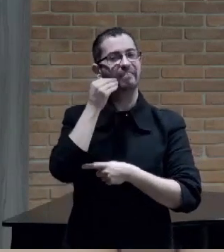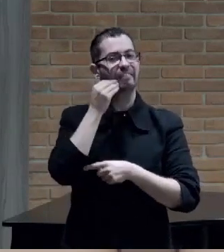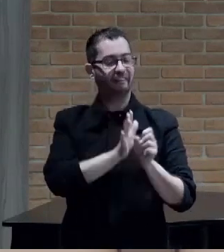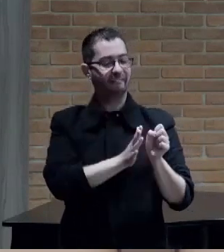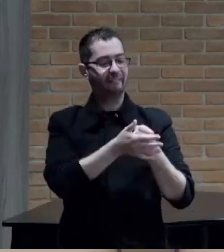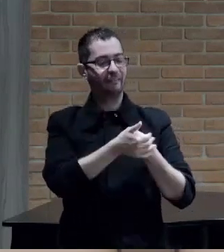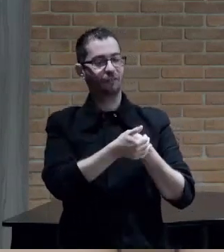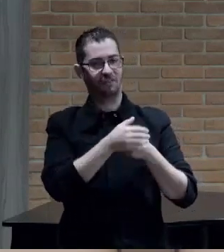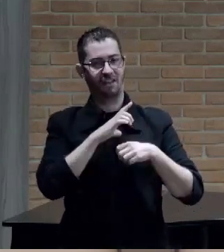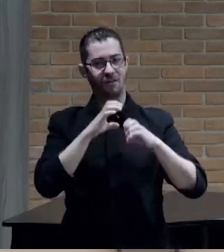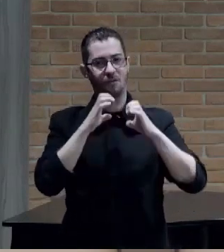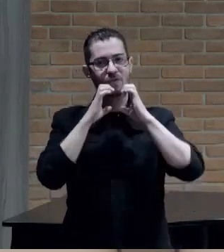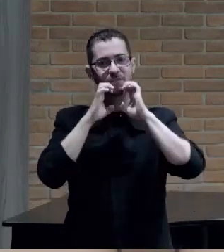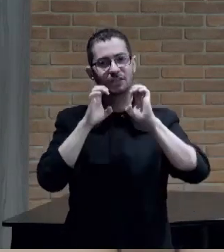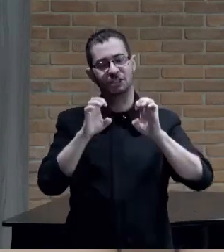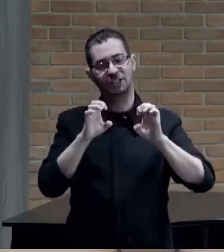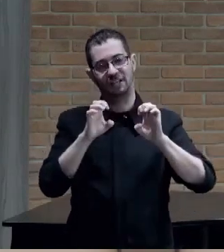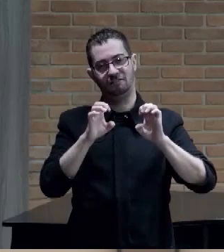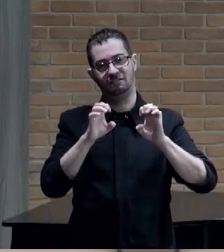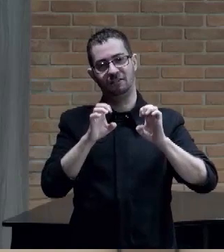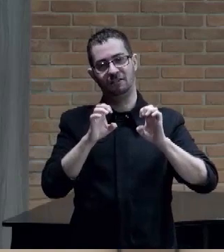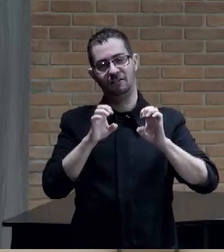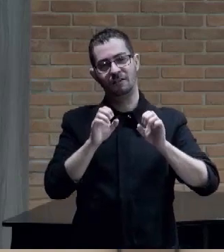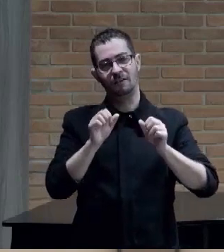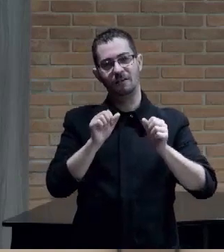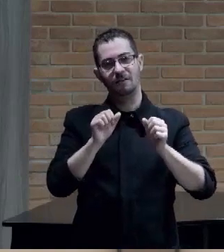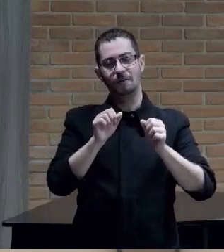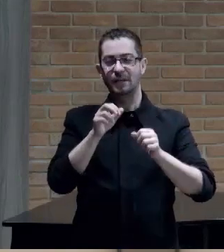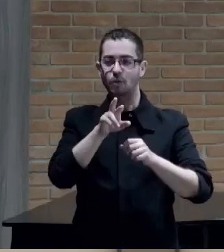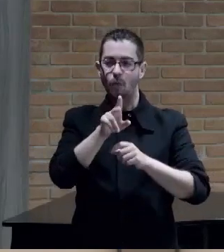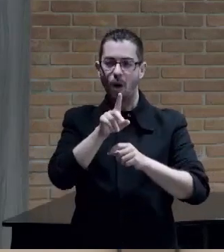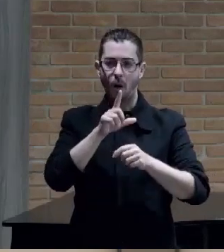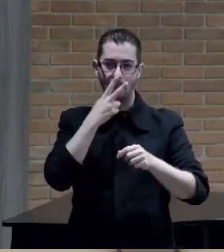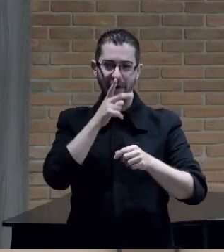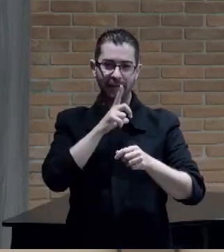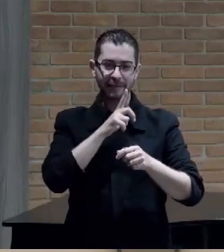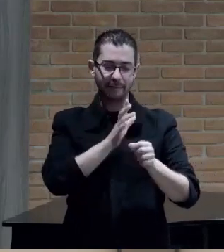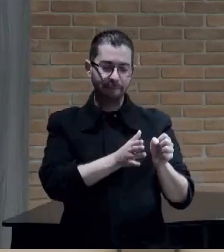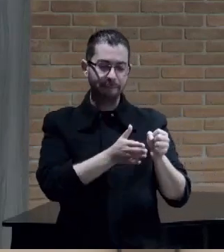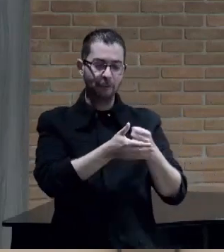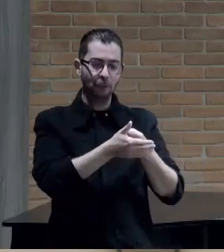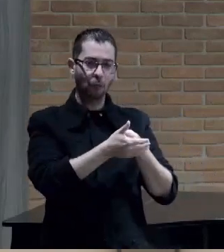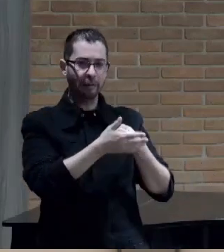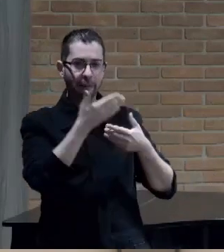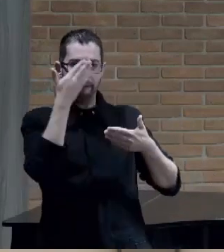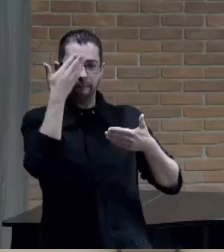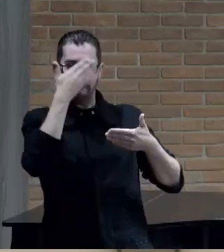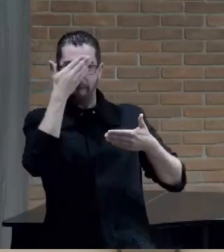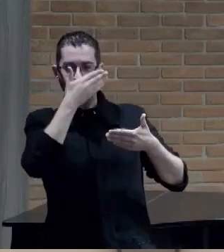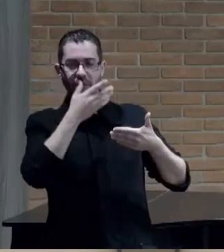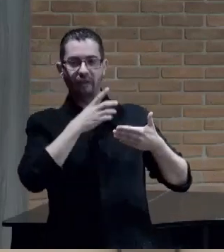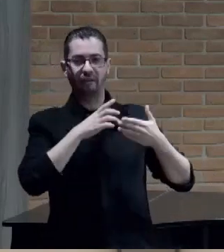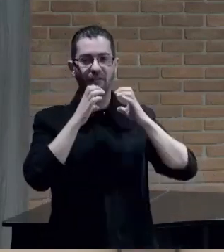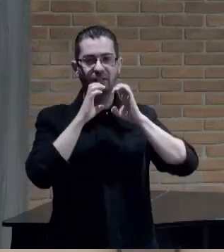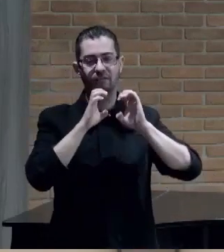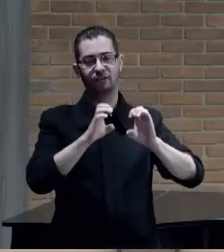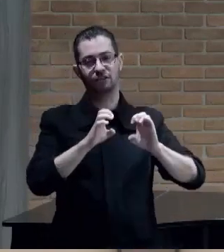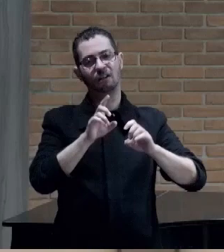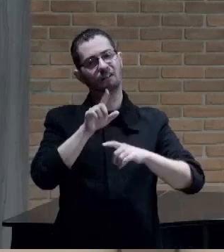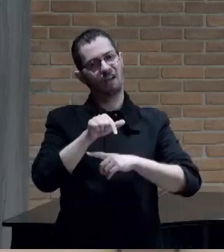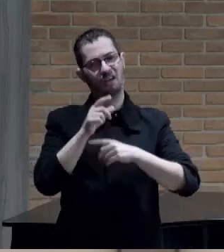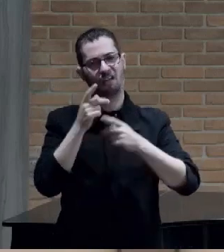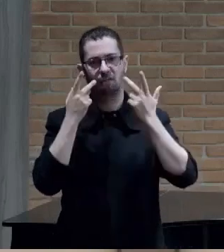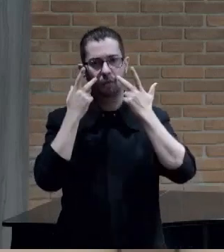Evangelho, permitindo que ele seja encoberto. É uma tendência natural. E nós temos que